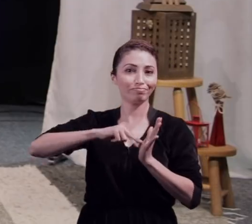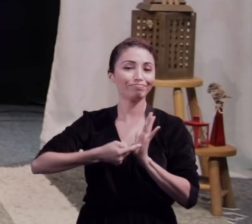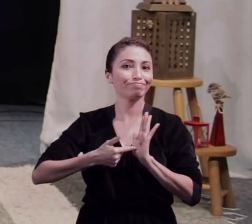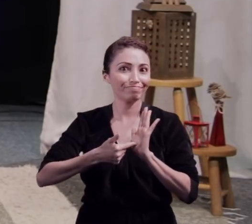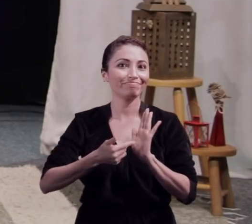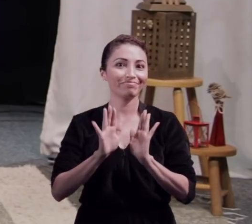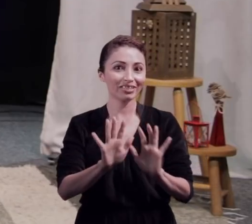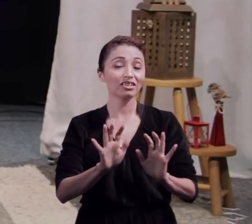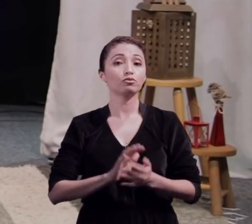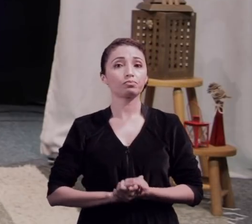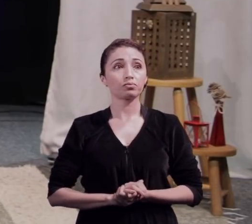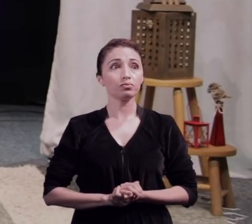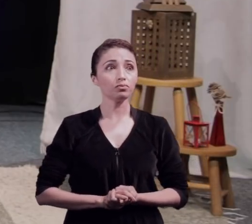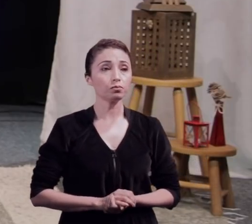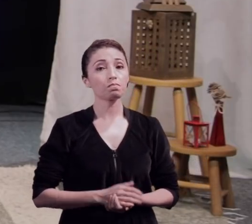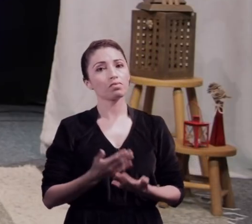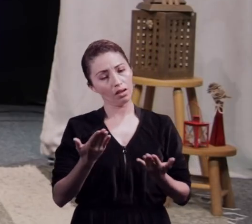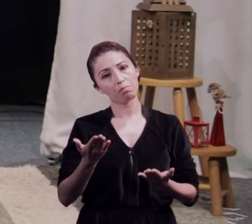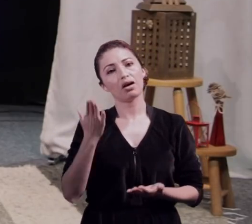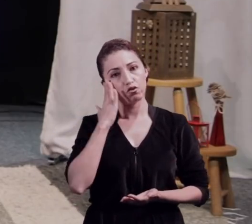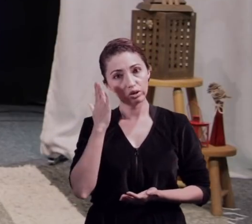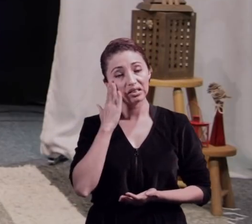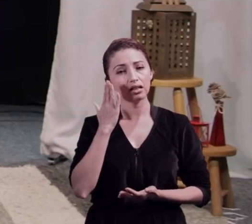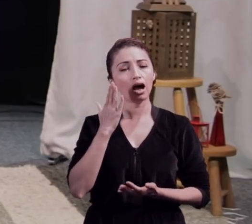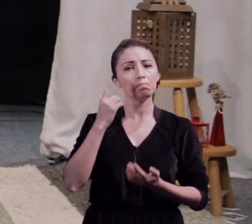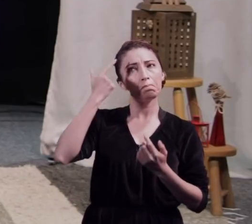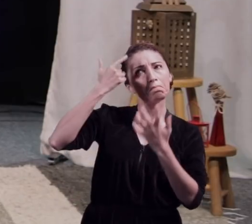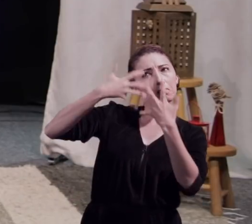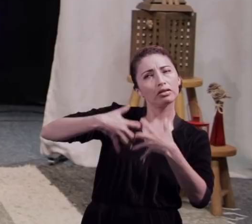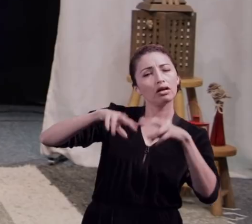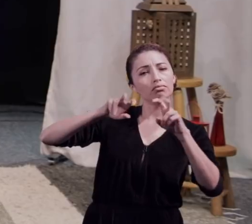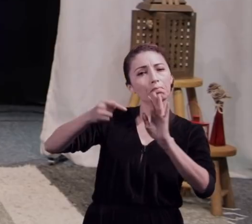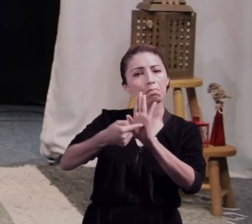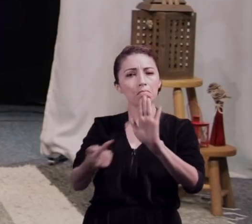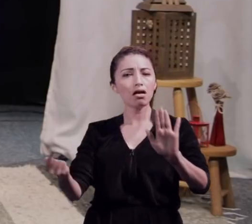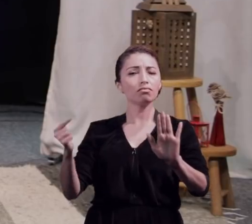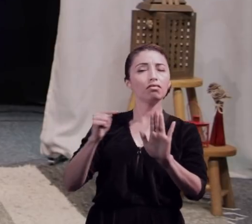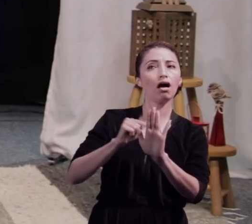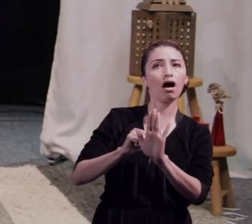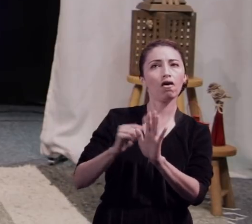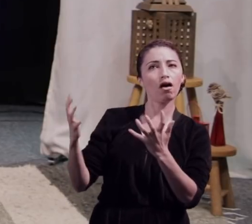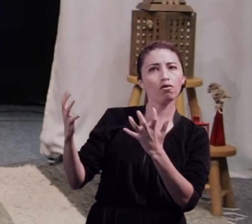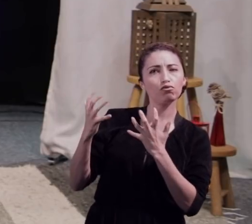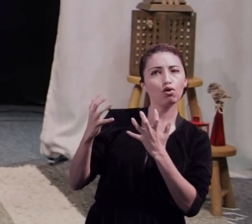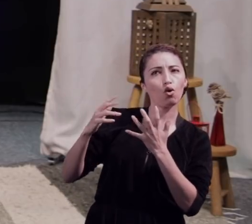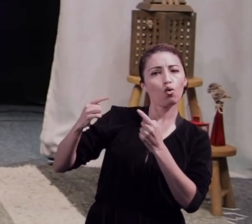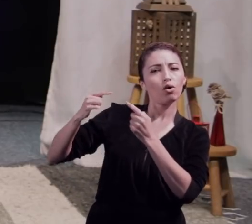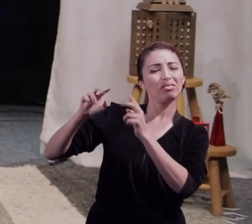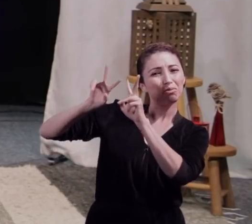Mas você sabe que, metaforicamente, isso tem a ver com opressão,